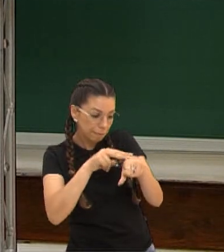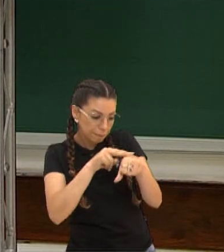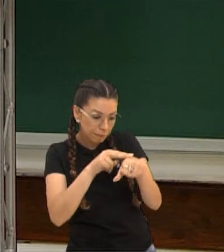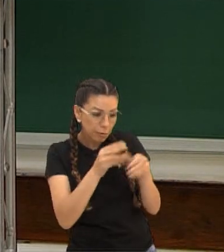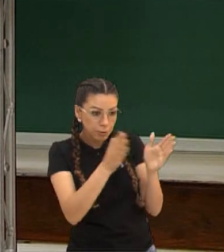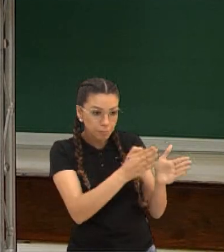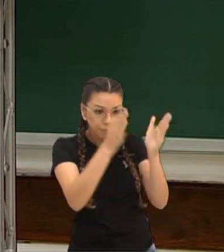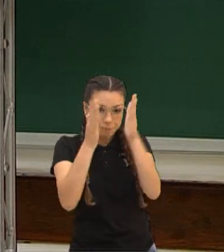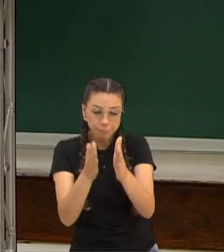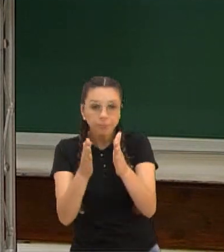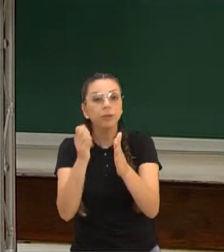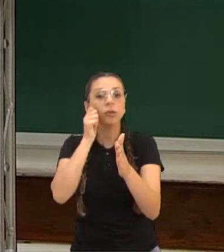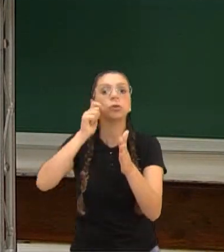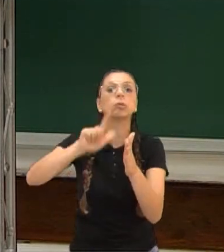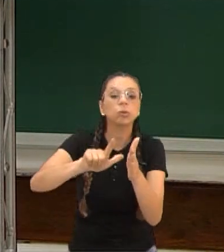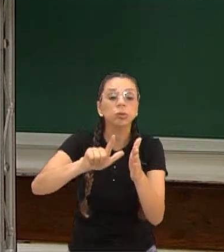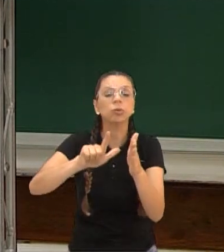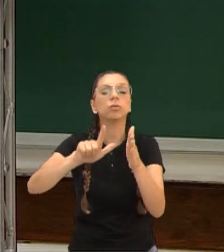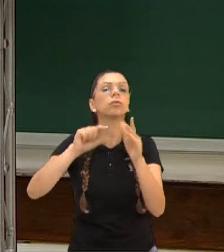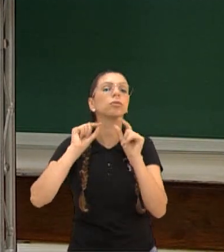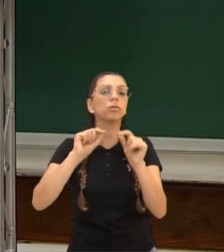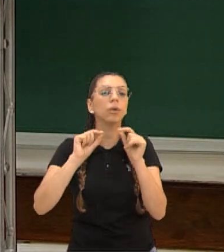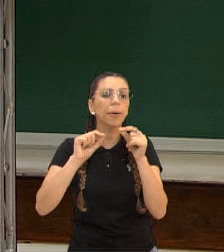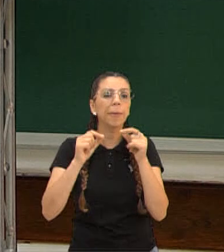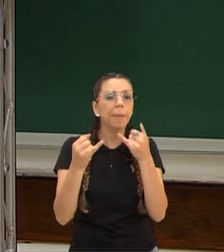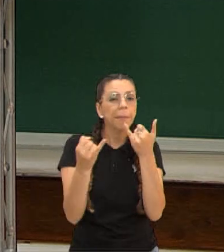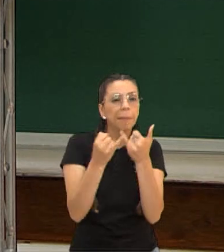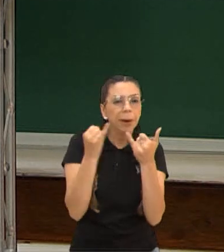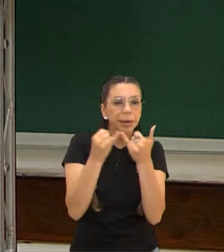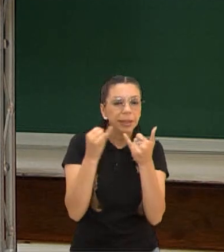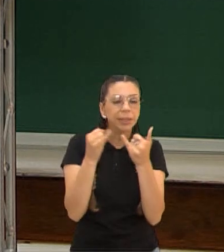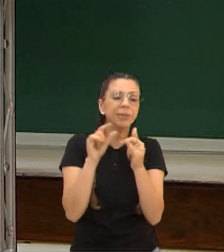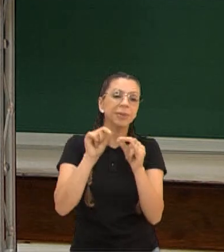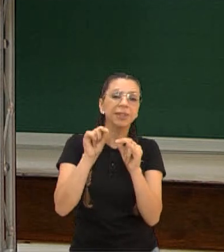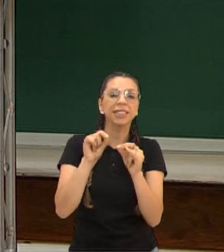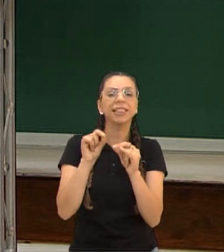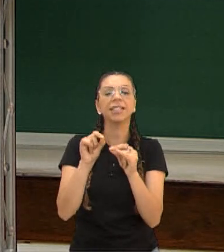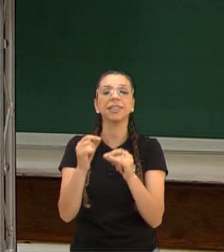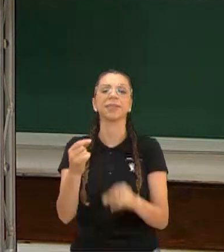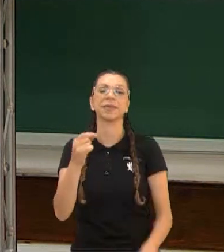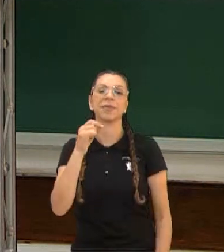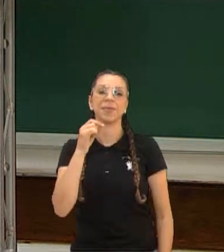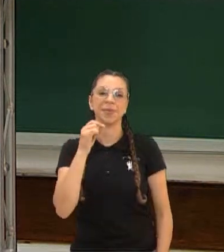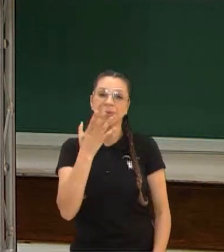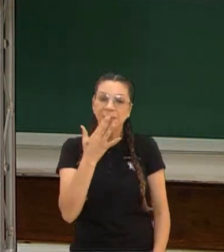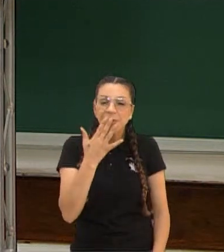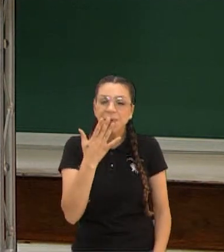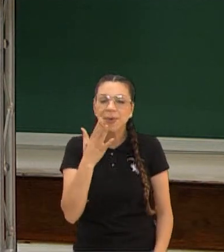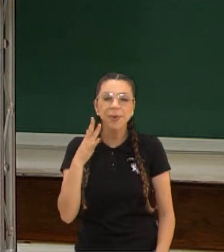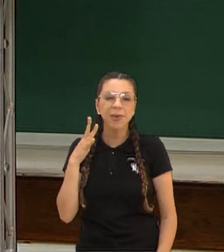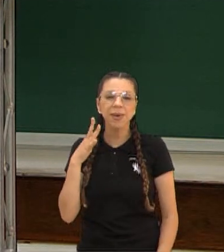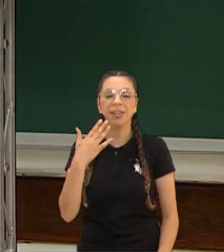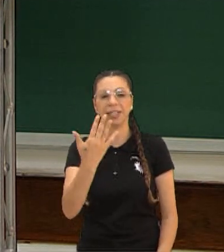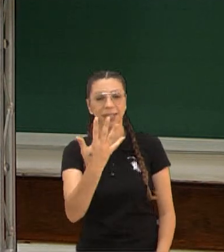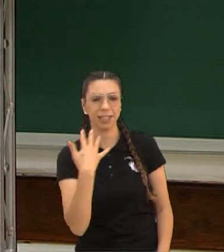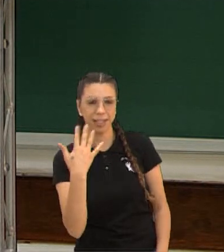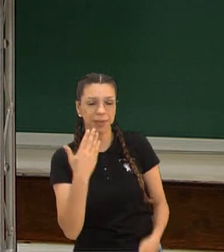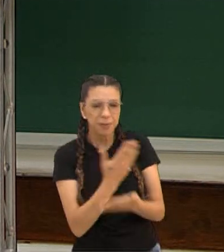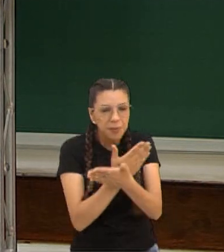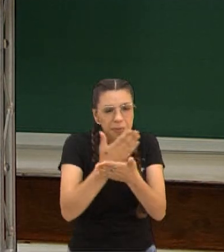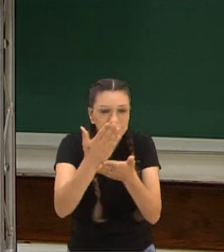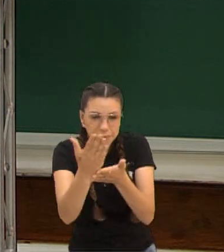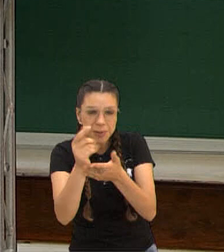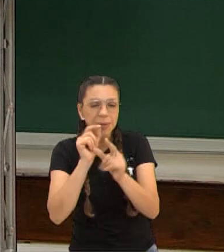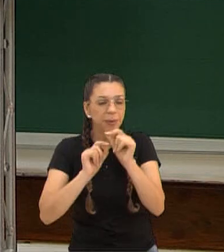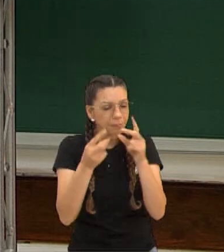do azul, ele automaticamente vai se tornar uma cor quente. Né? Então, você vai começar